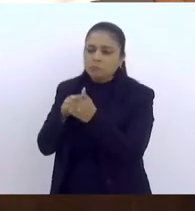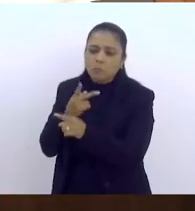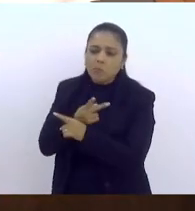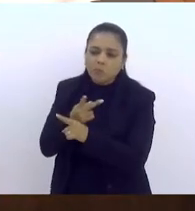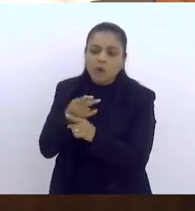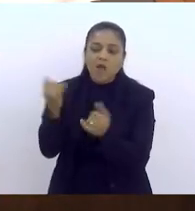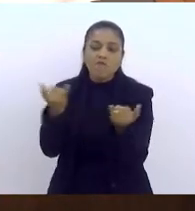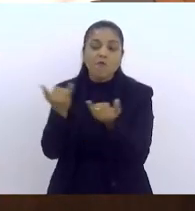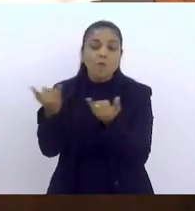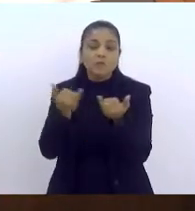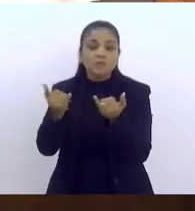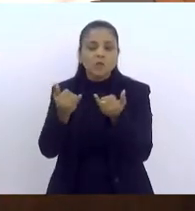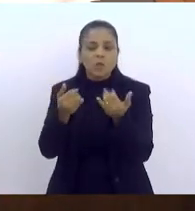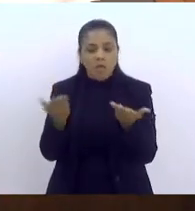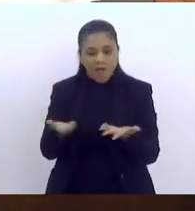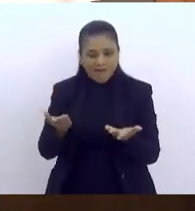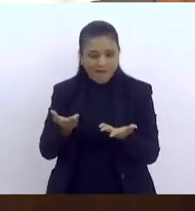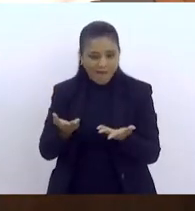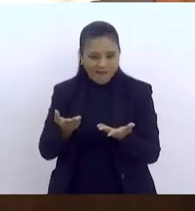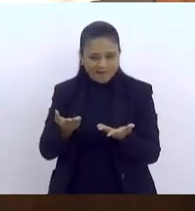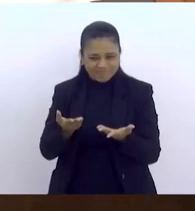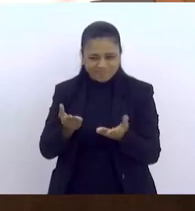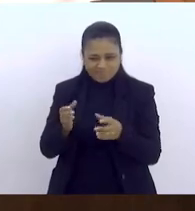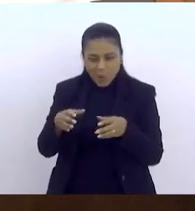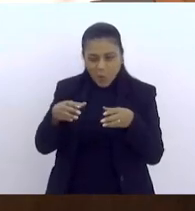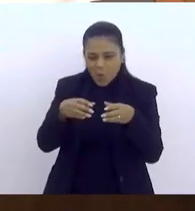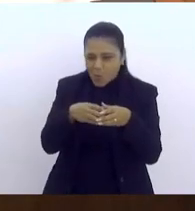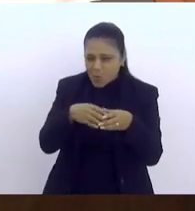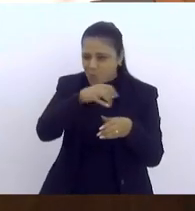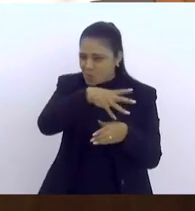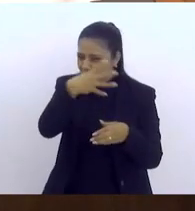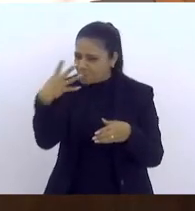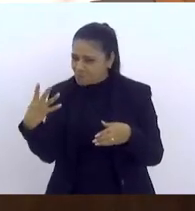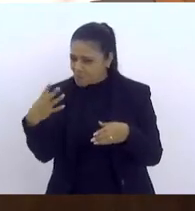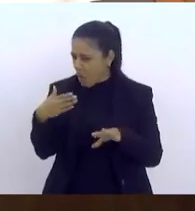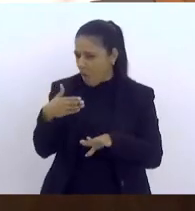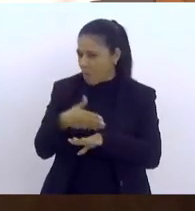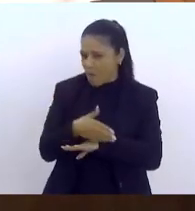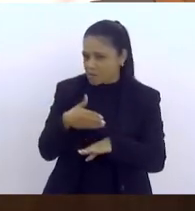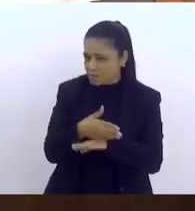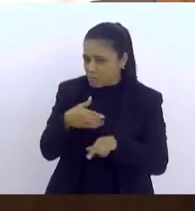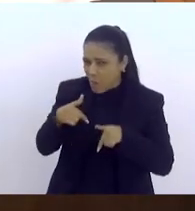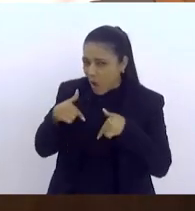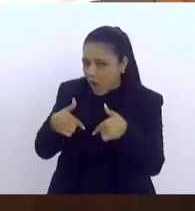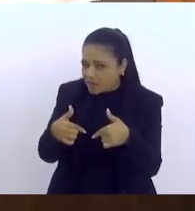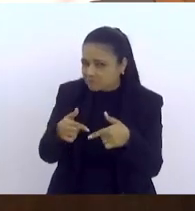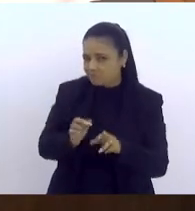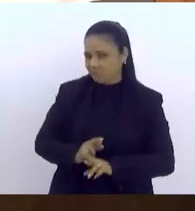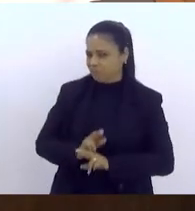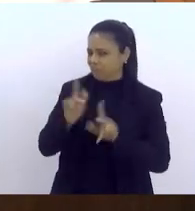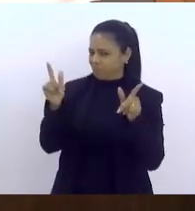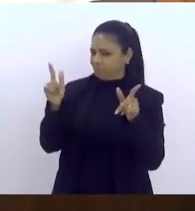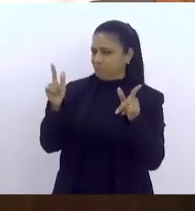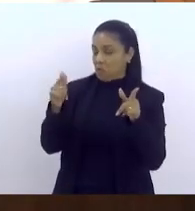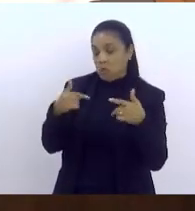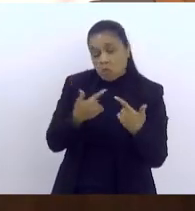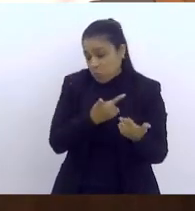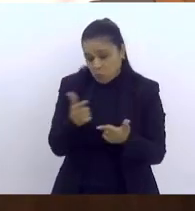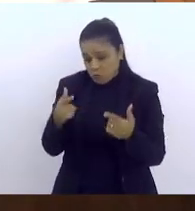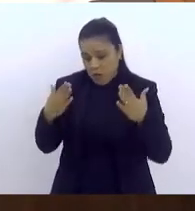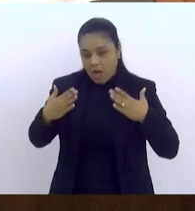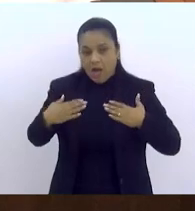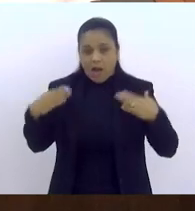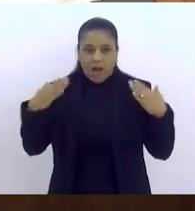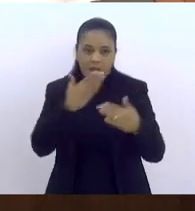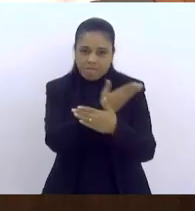deturpar uma narrativa dizendo que o grupo não participou daqueles atos. Não tinha ninguém, de fato, com a camisa do grupo, esse